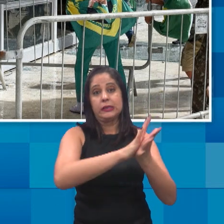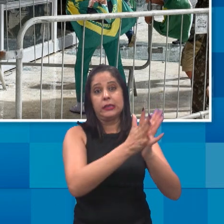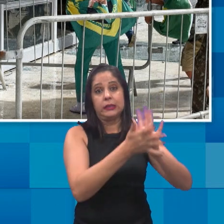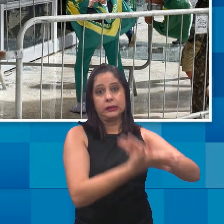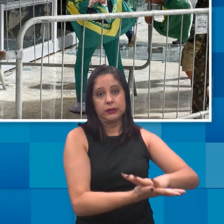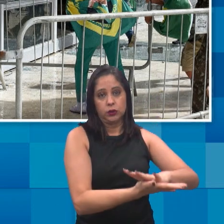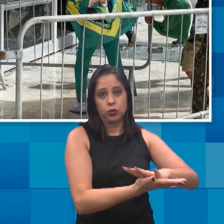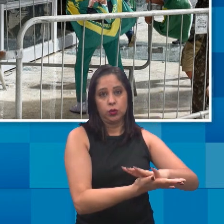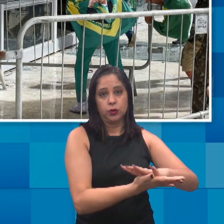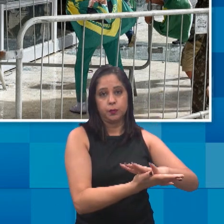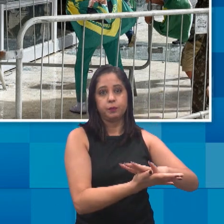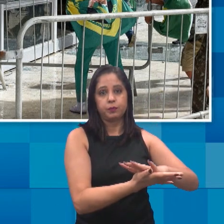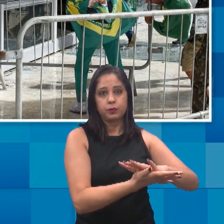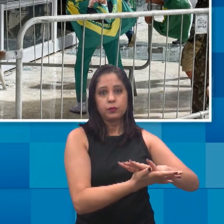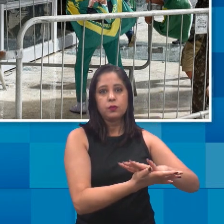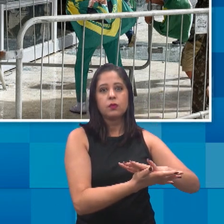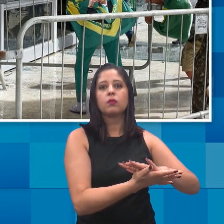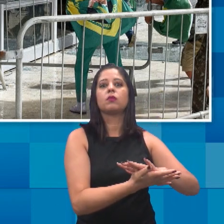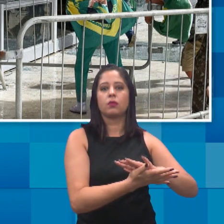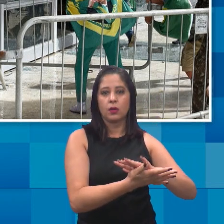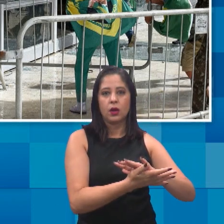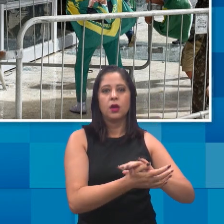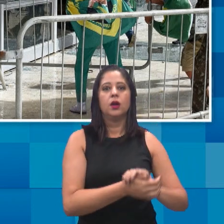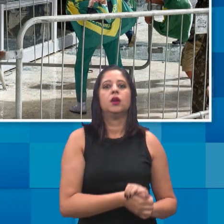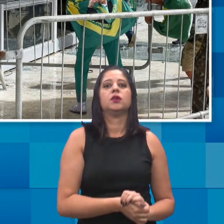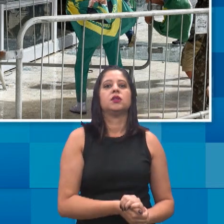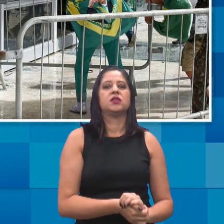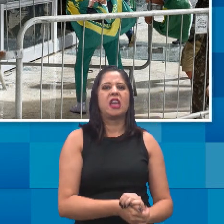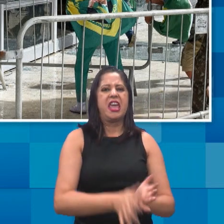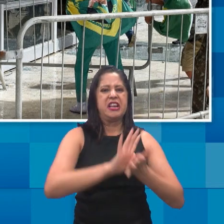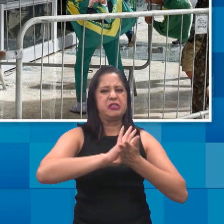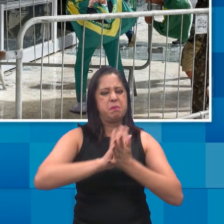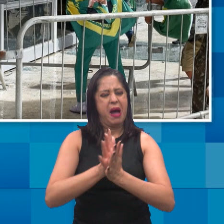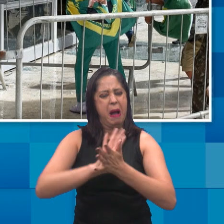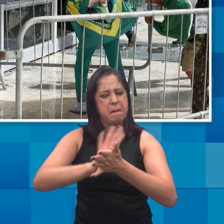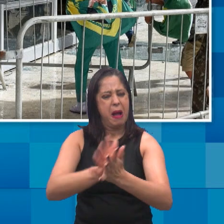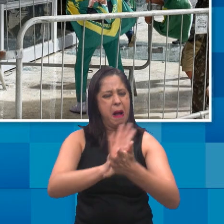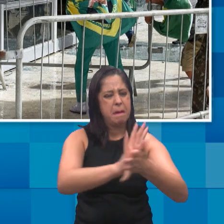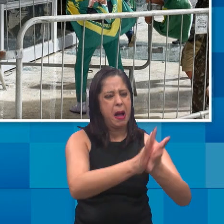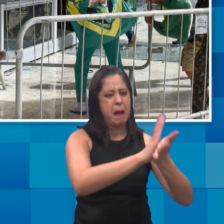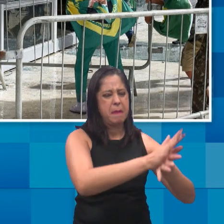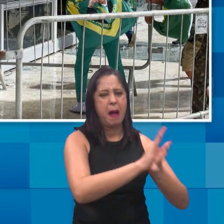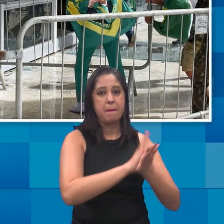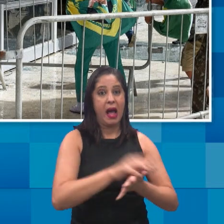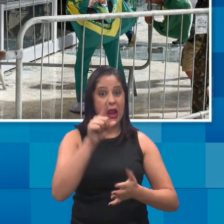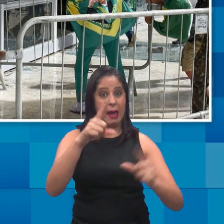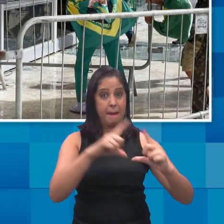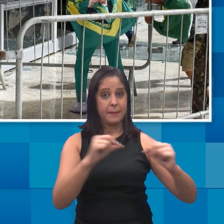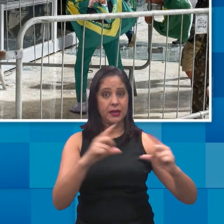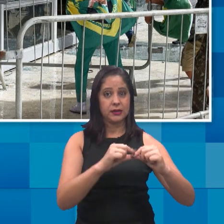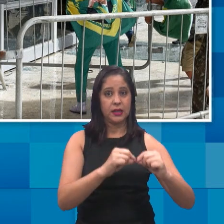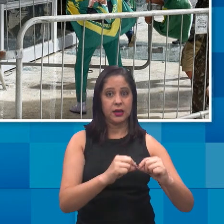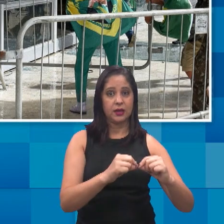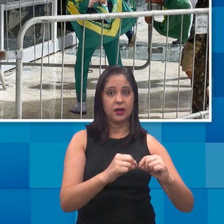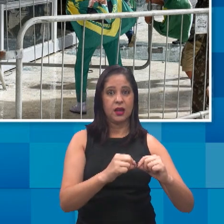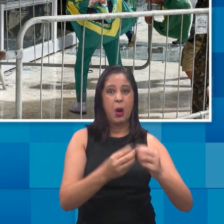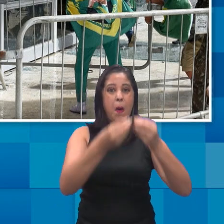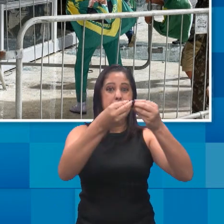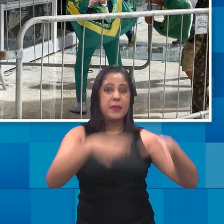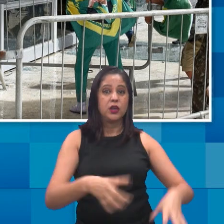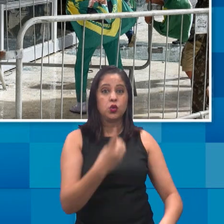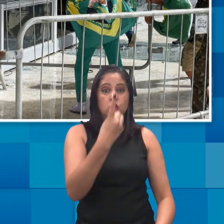da destruição golpista ultrapassou 16 milhões. A reconstrução